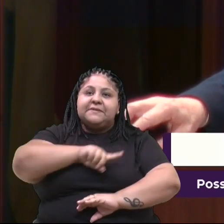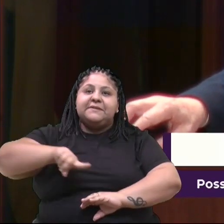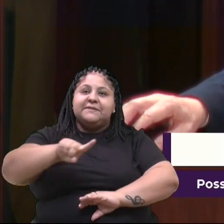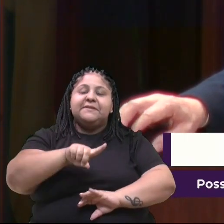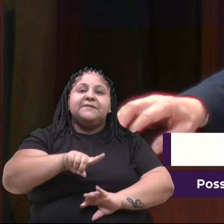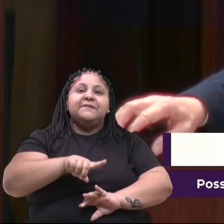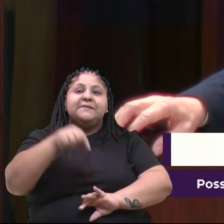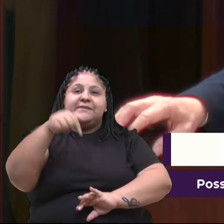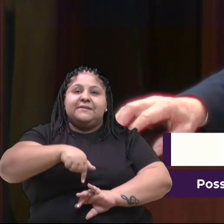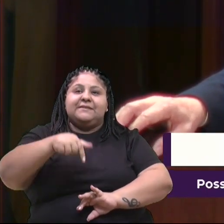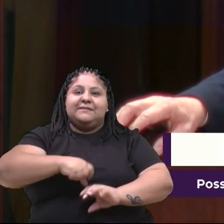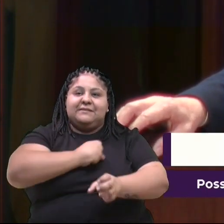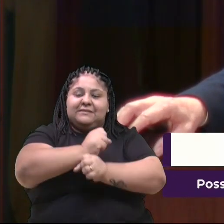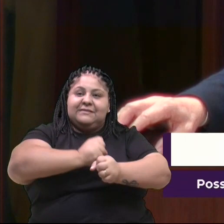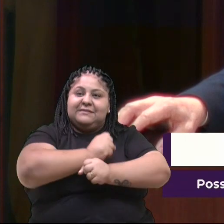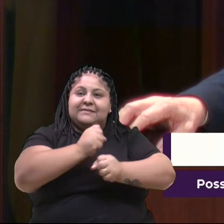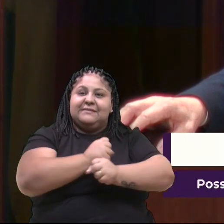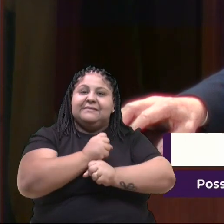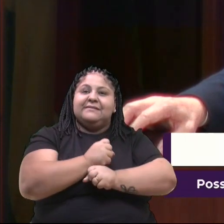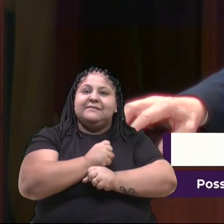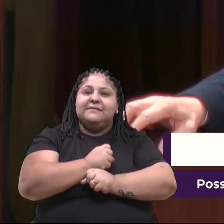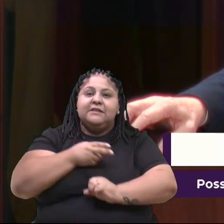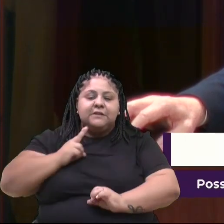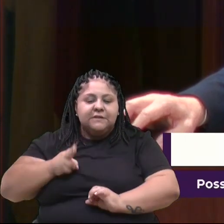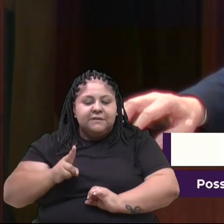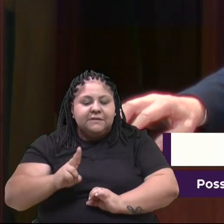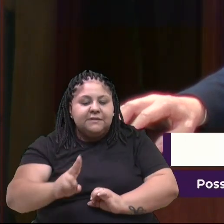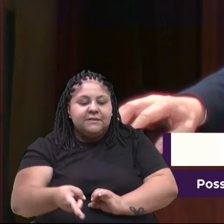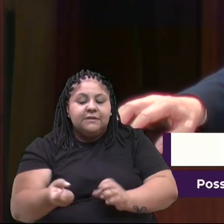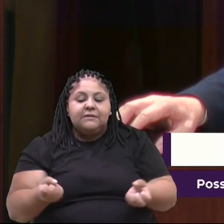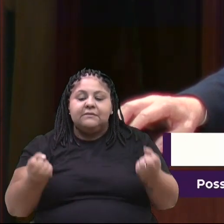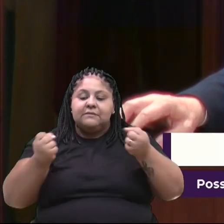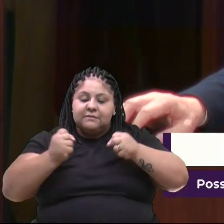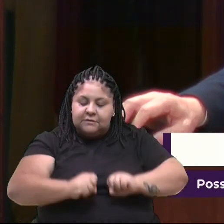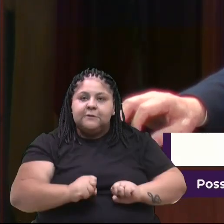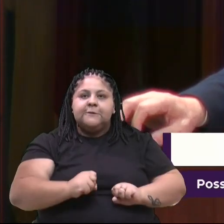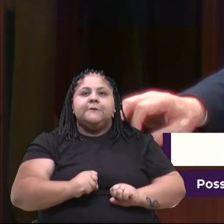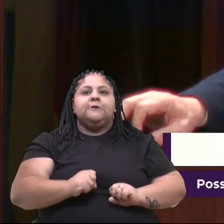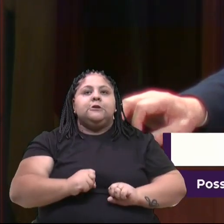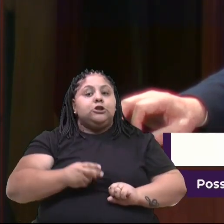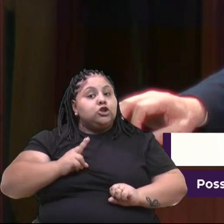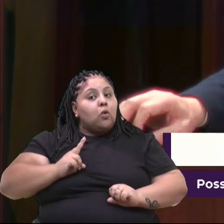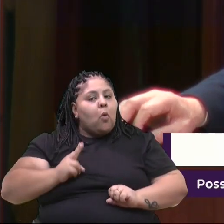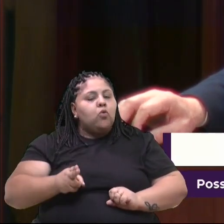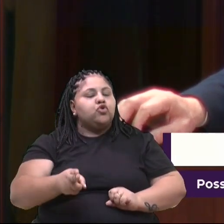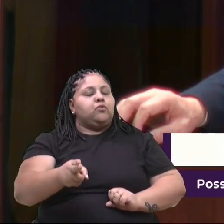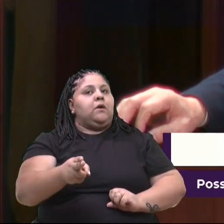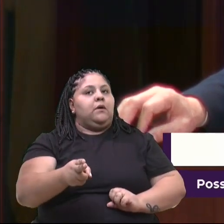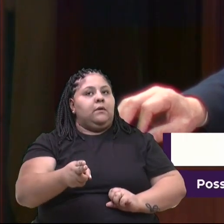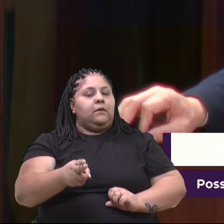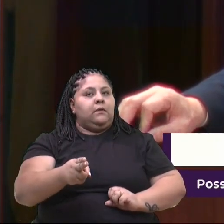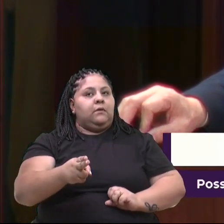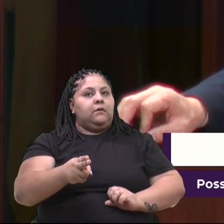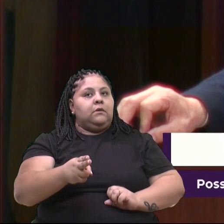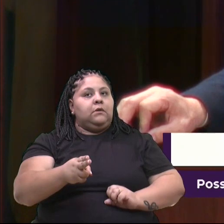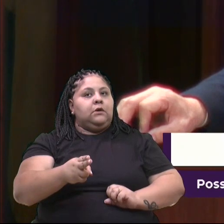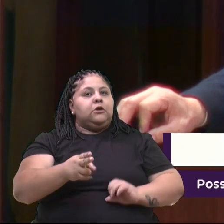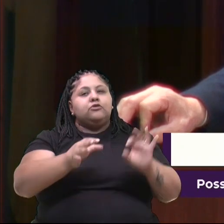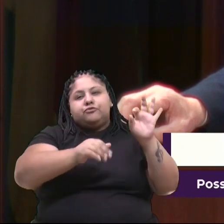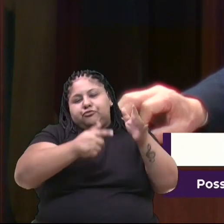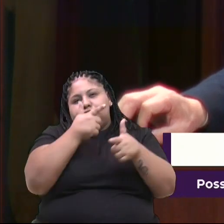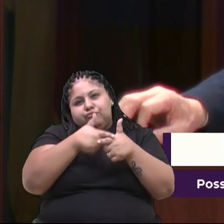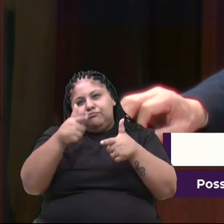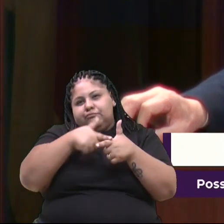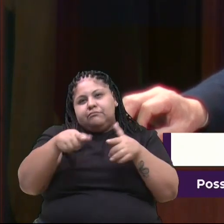testou este ano, levando ao extremo a capacidade de enfrentamento das intempéries, e